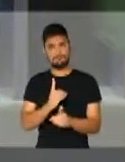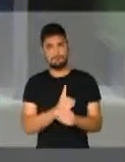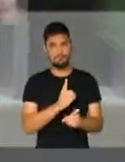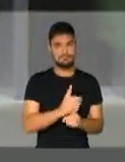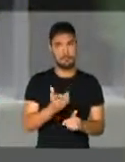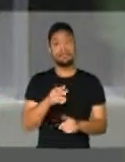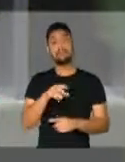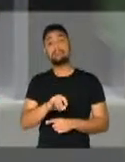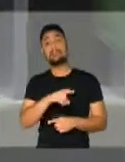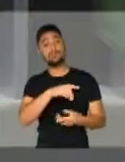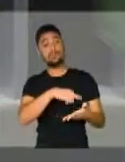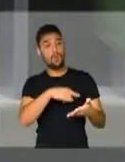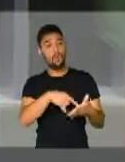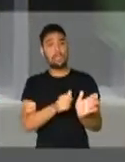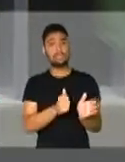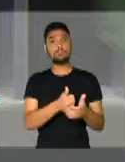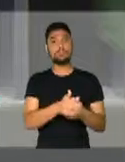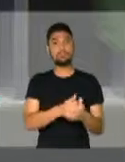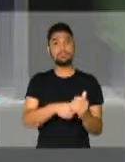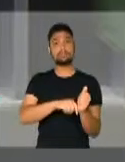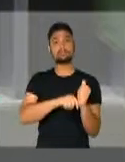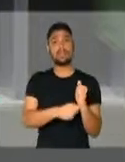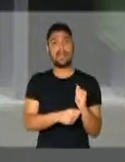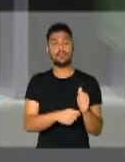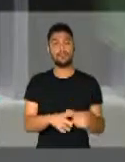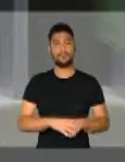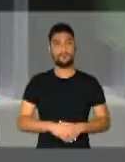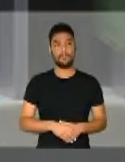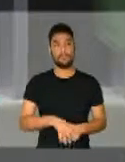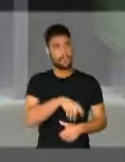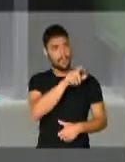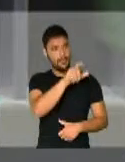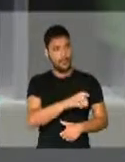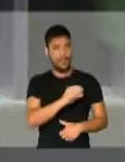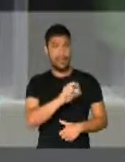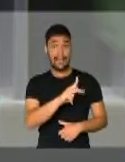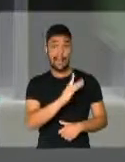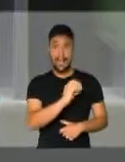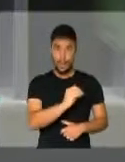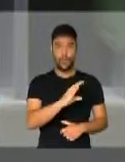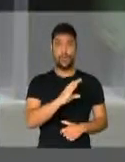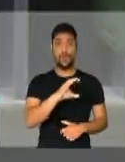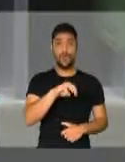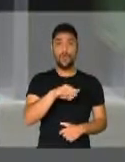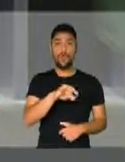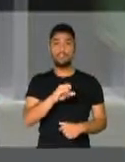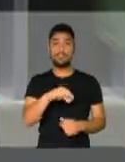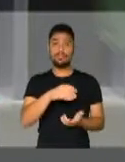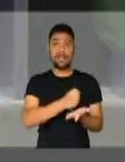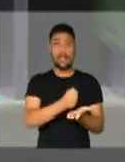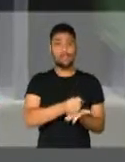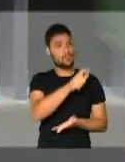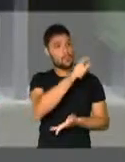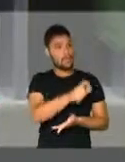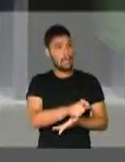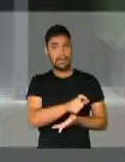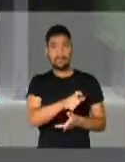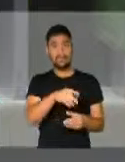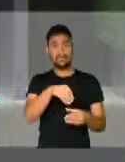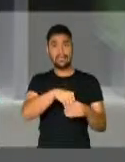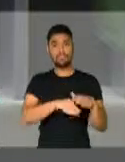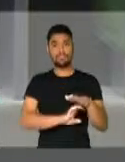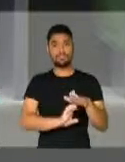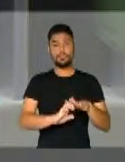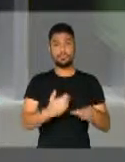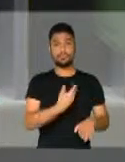tivessem escondidos. Cargos comissionados de autarquias. Nós não podemos aceitar